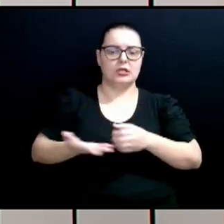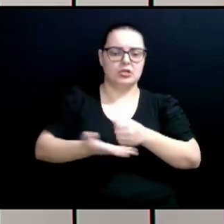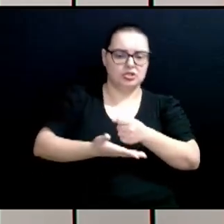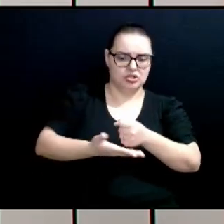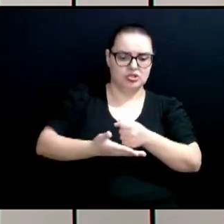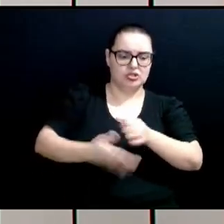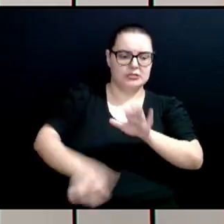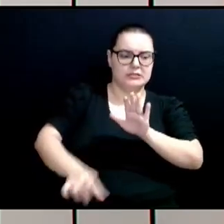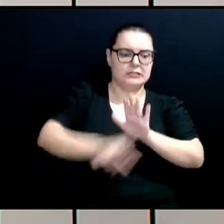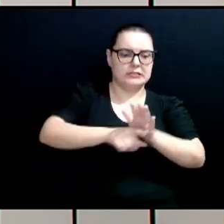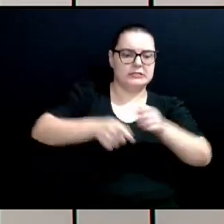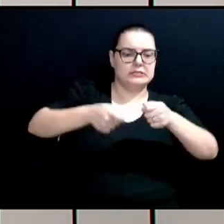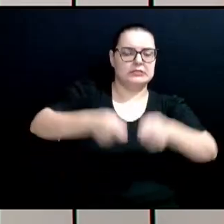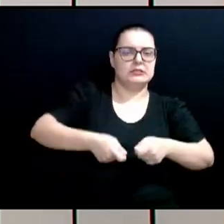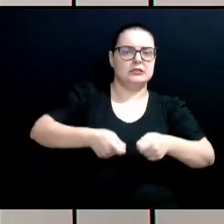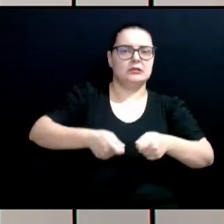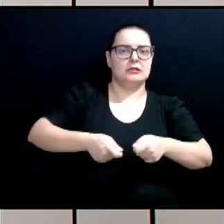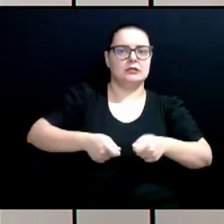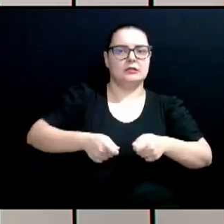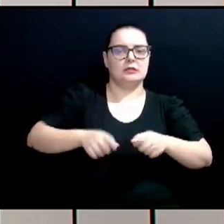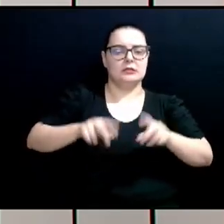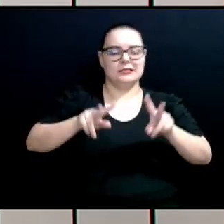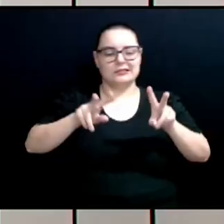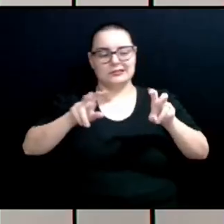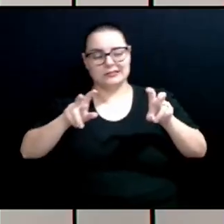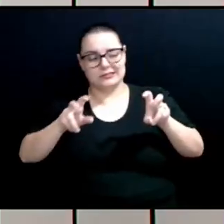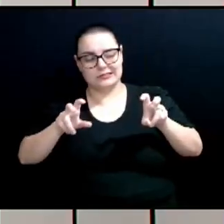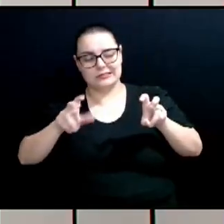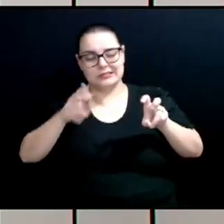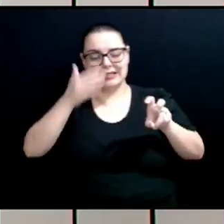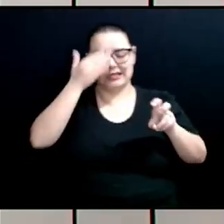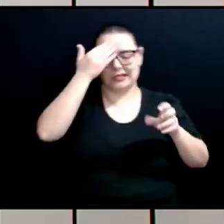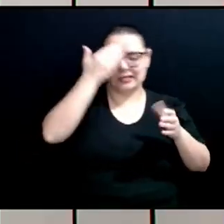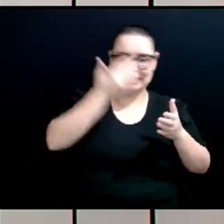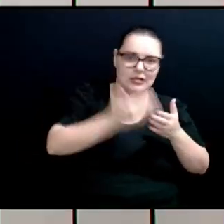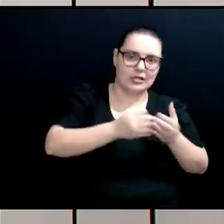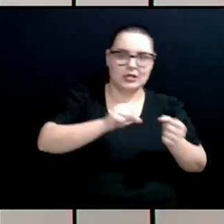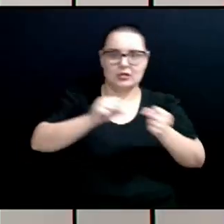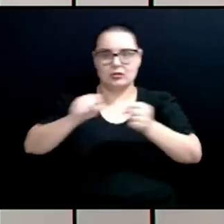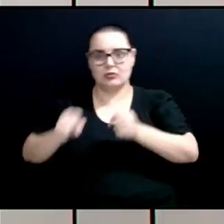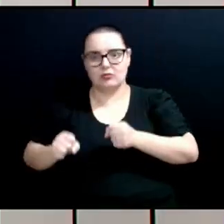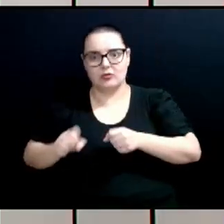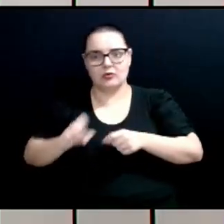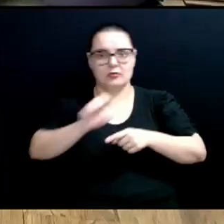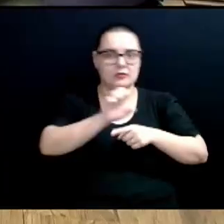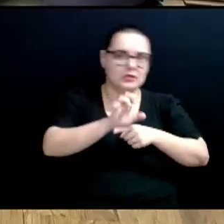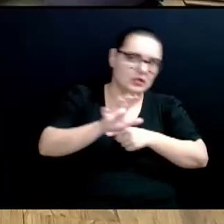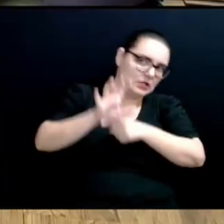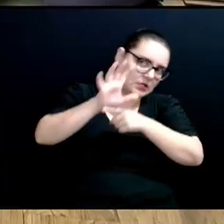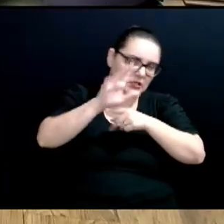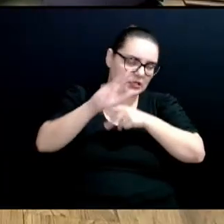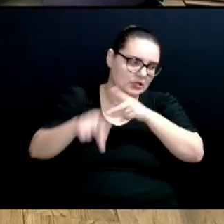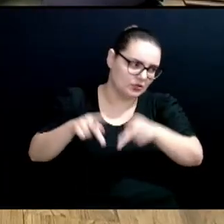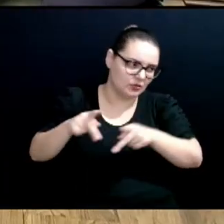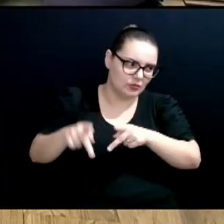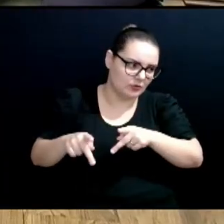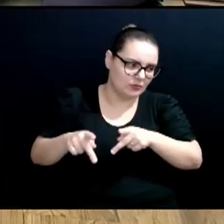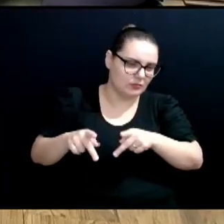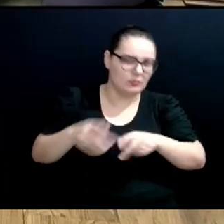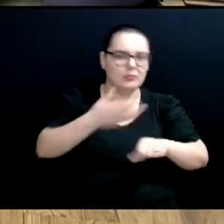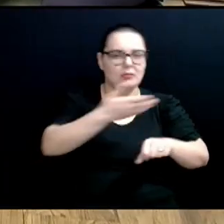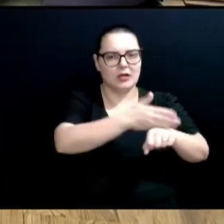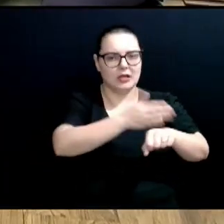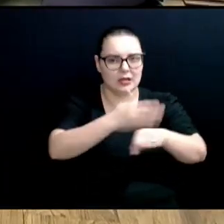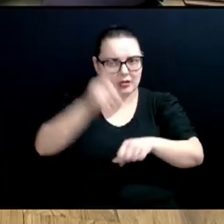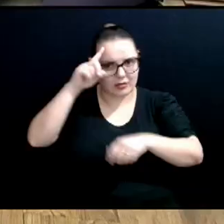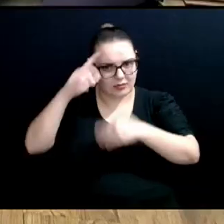a partir da crença, né, de que o poder estatal emana do povo. Mas na prática, ele funciona? Porque se